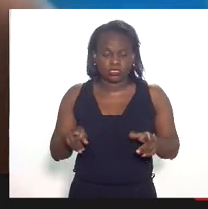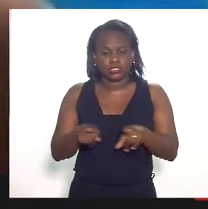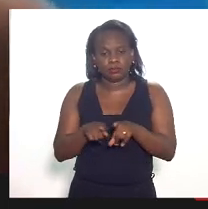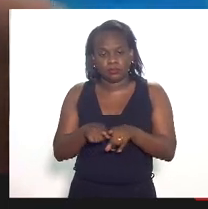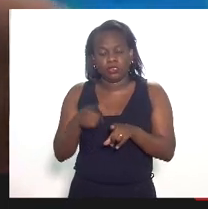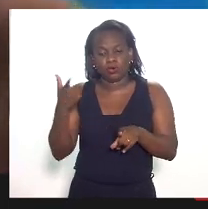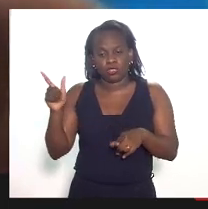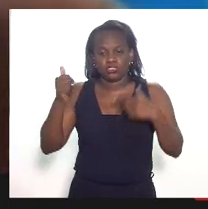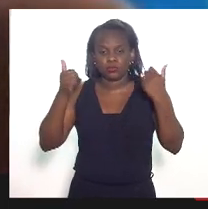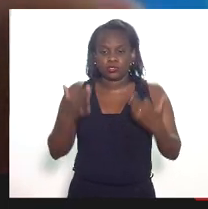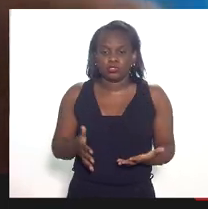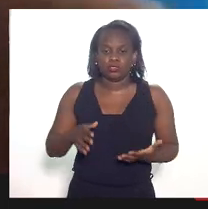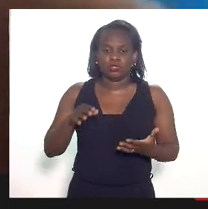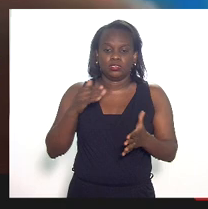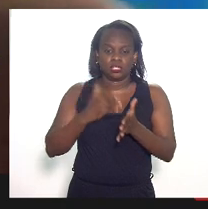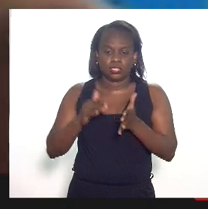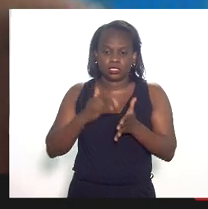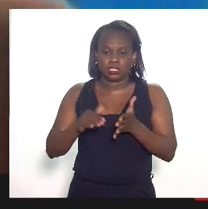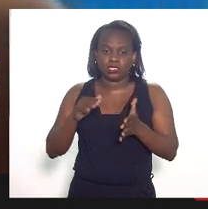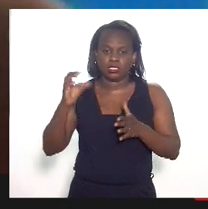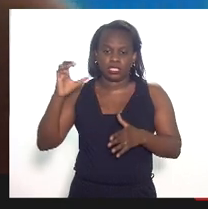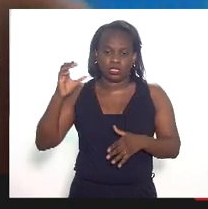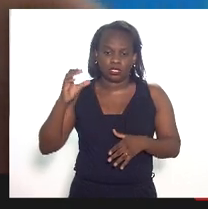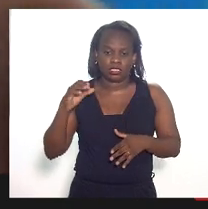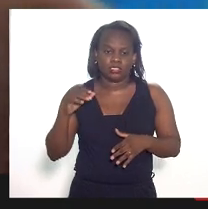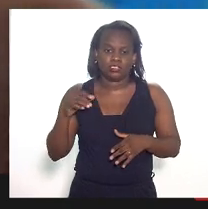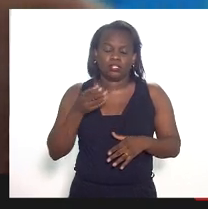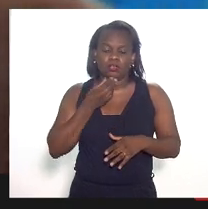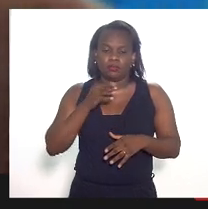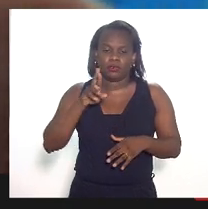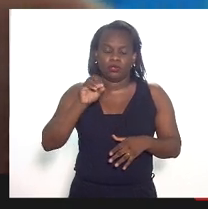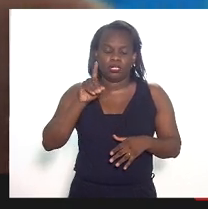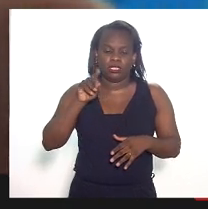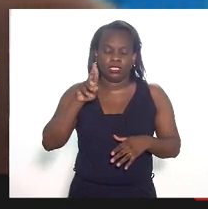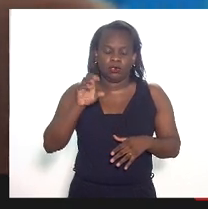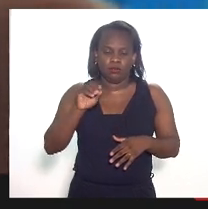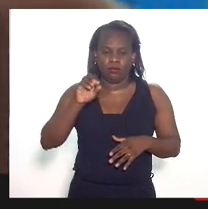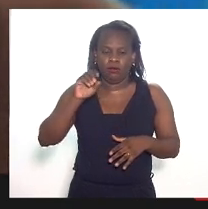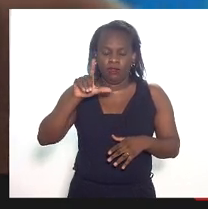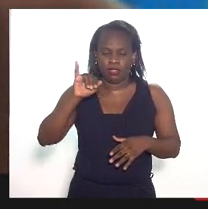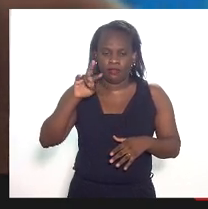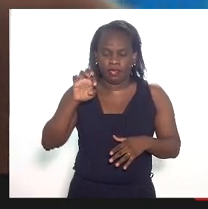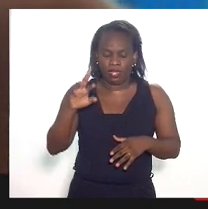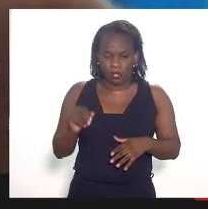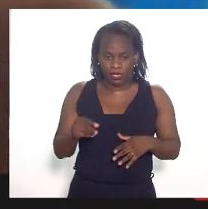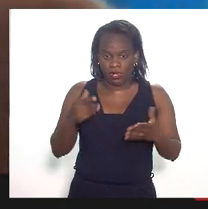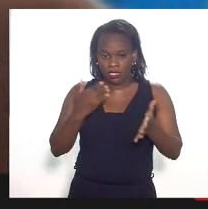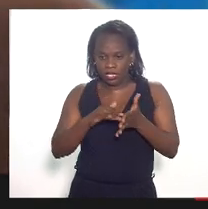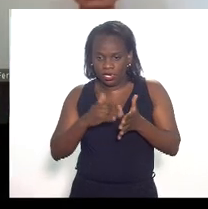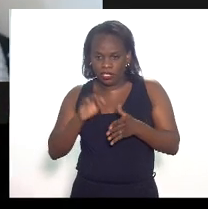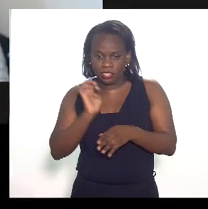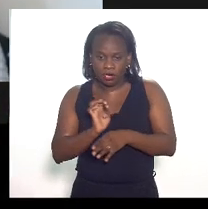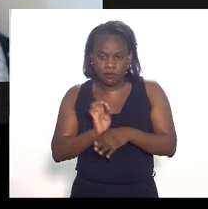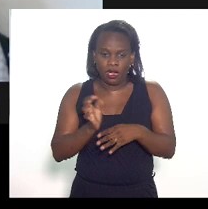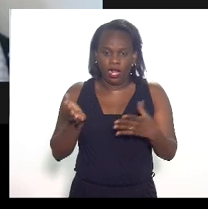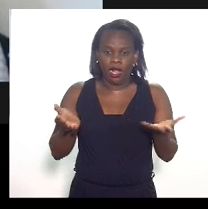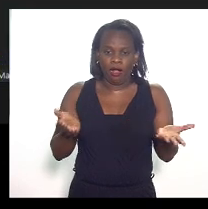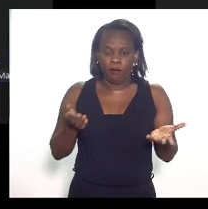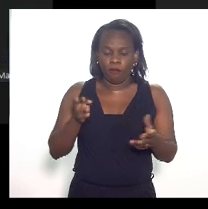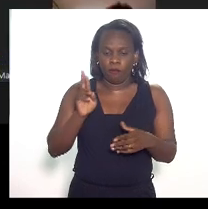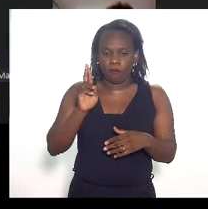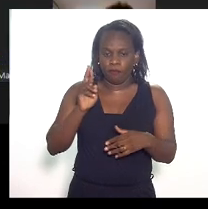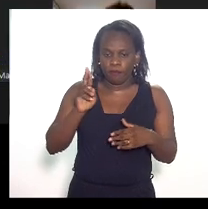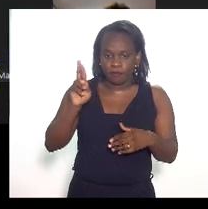outra colocada pelo secretário de Niterói, do Rodrigo Oliveira. Alguém gostaria? Secretário estadual,